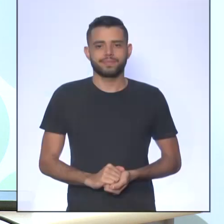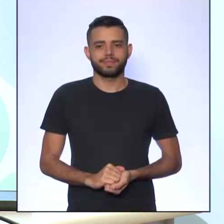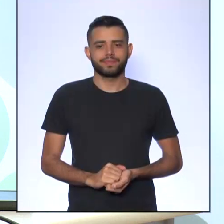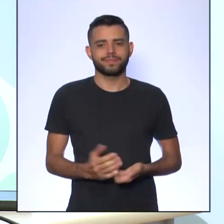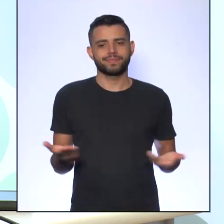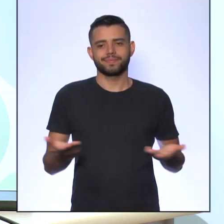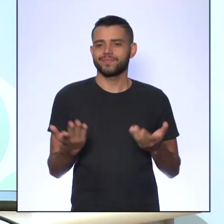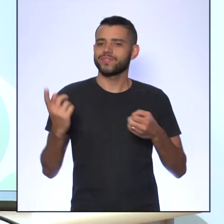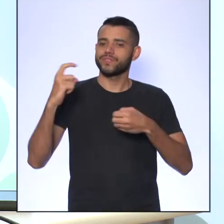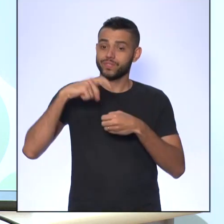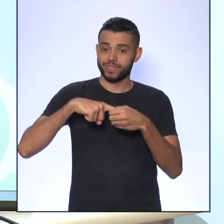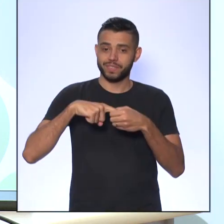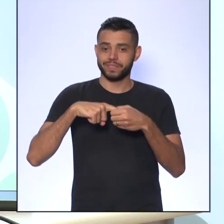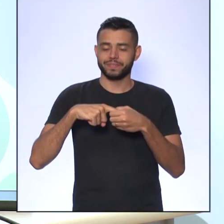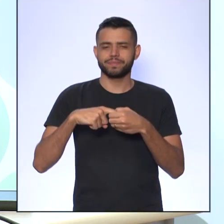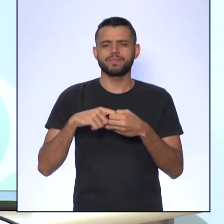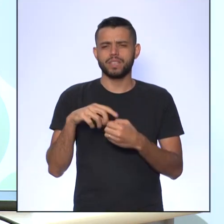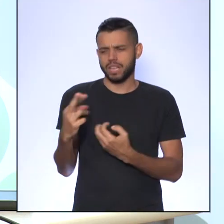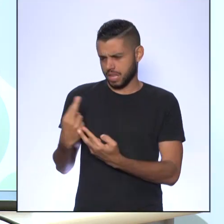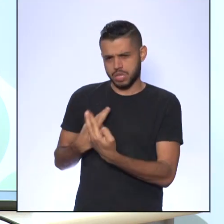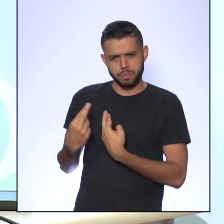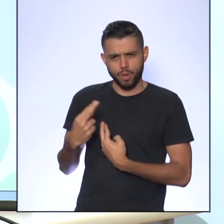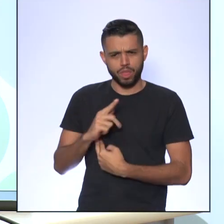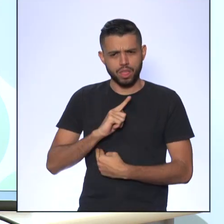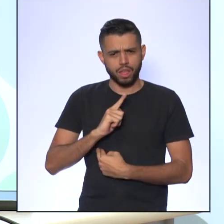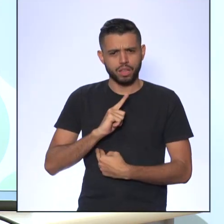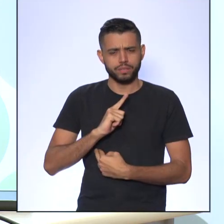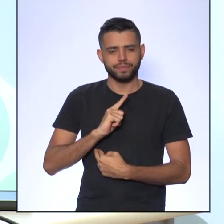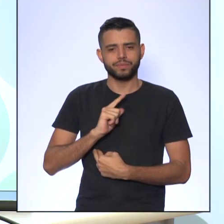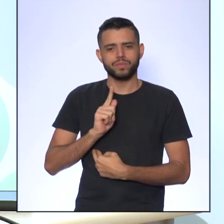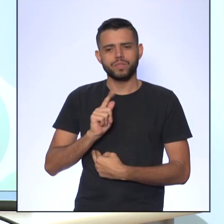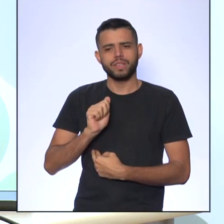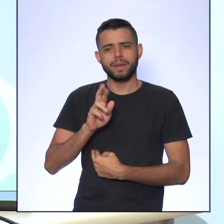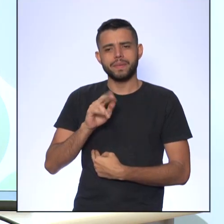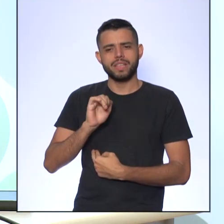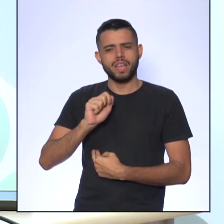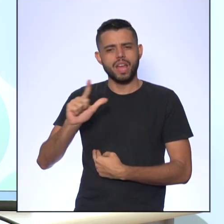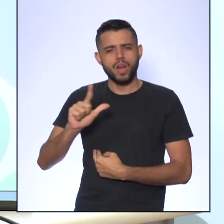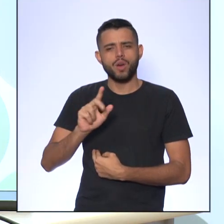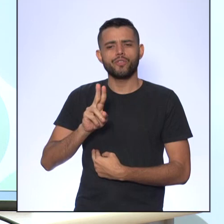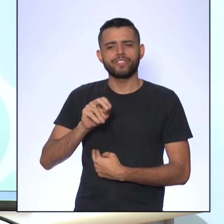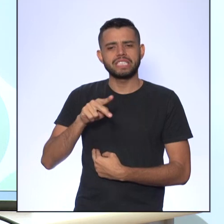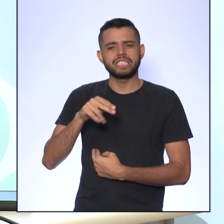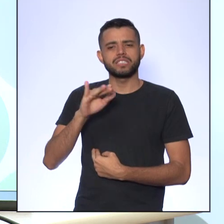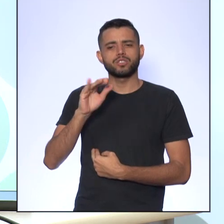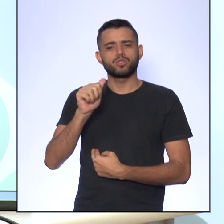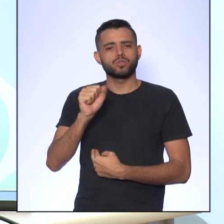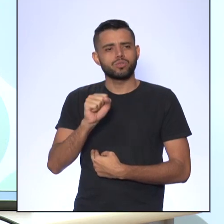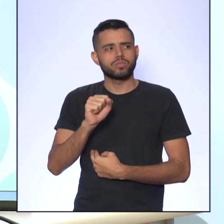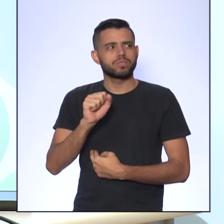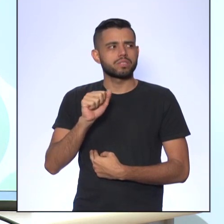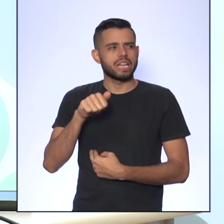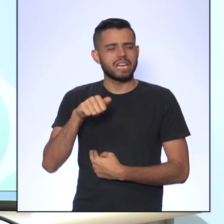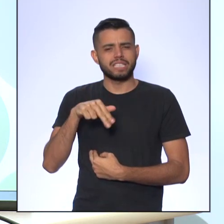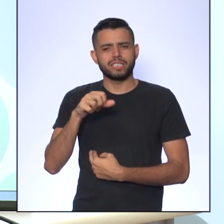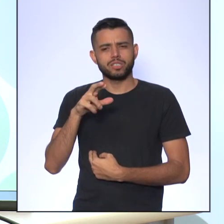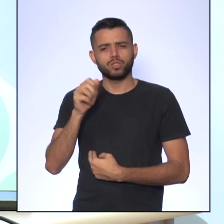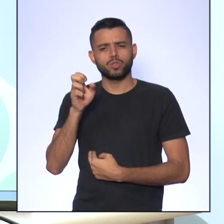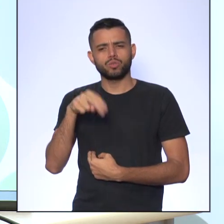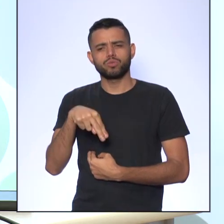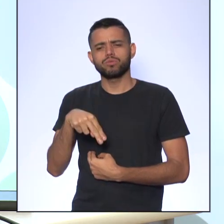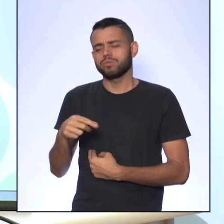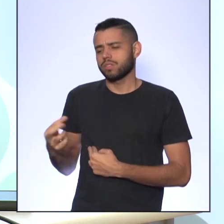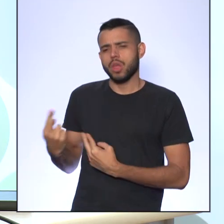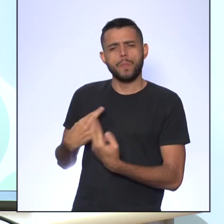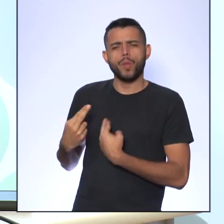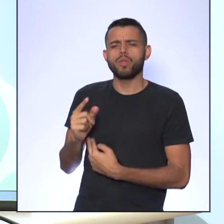Retornamos aqui, professor Jonas. Temos respostas. O Gabriel, Vinícius, Anderson, Nailton responderam que não,